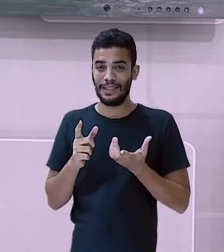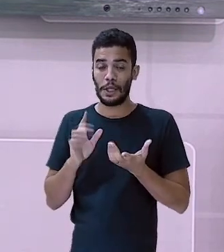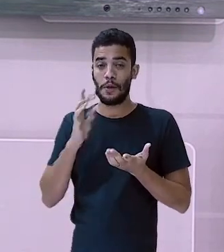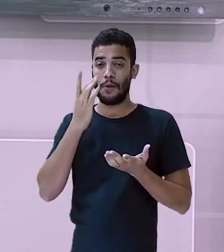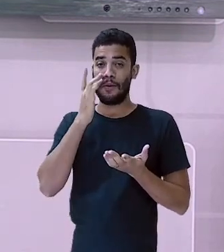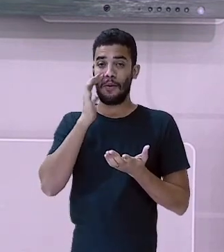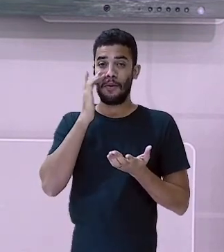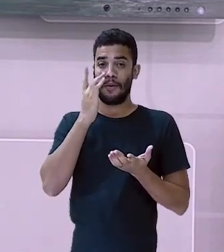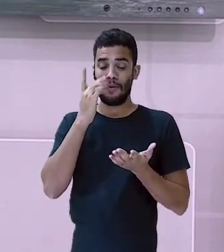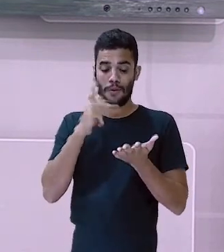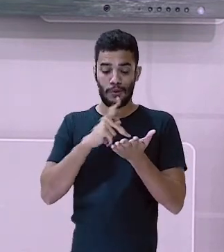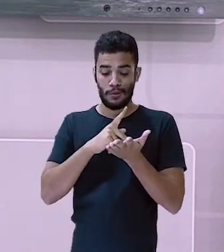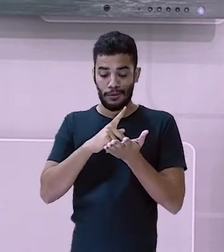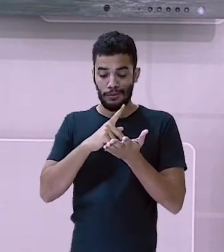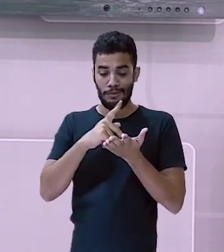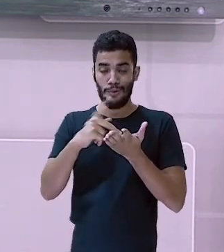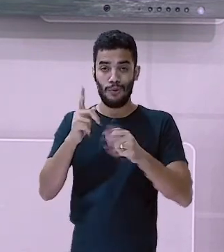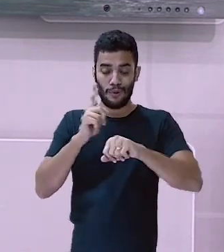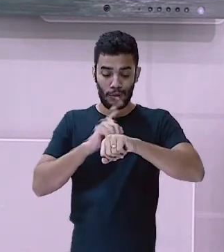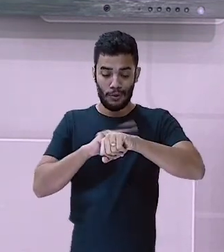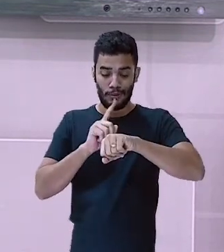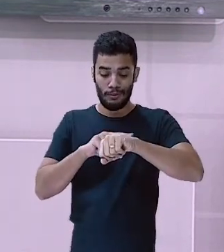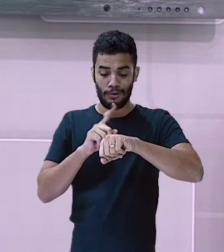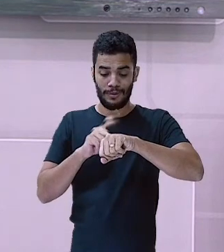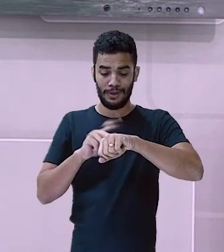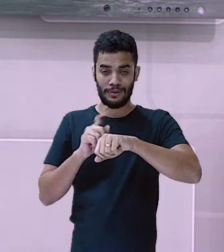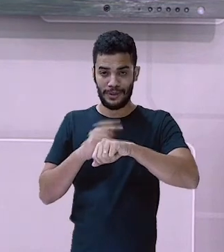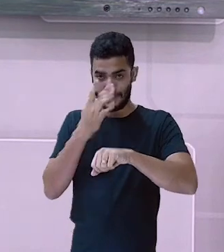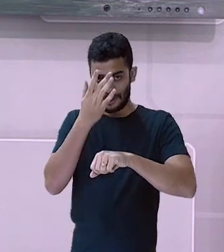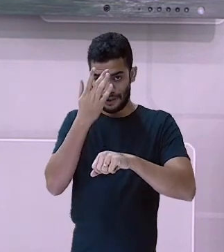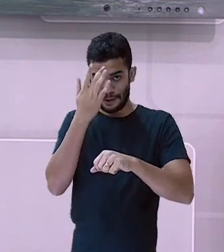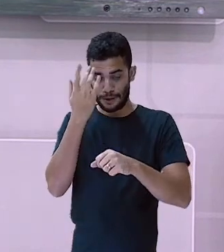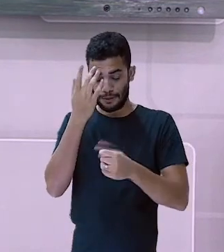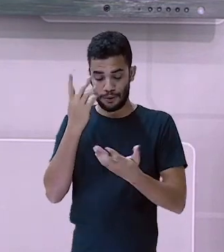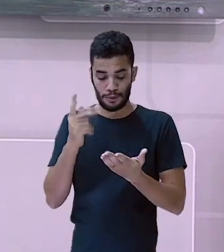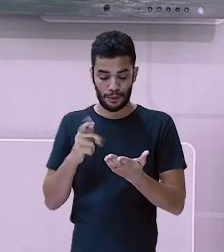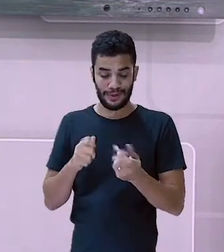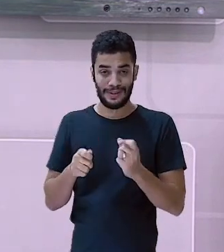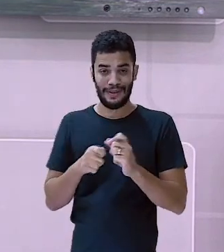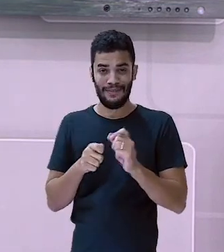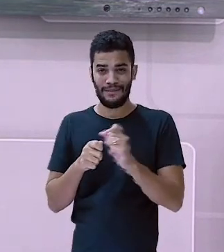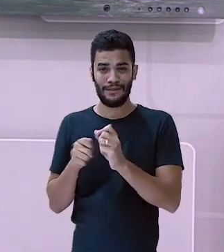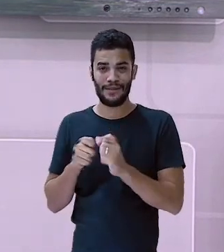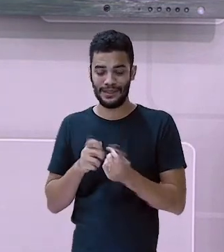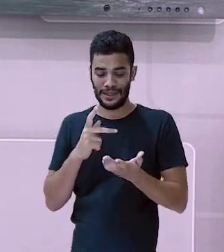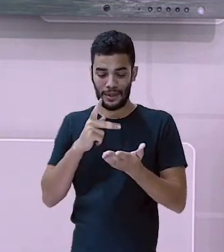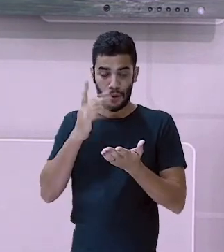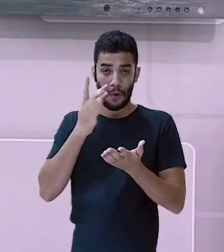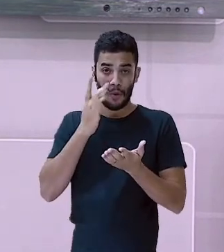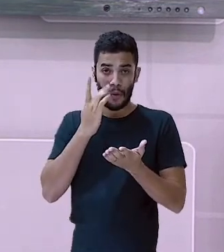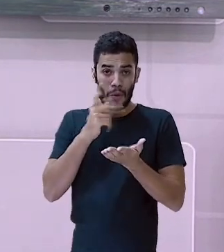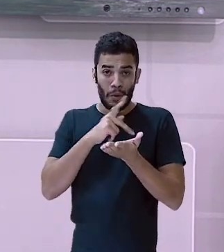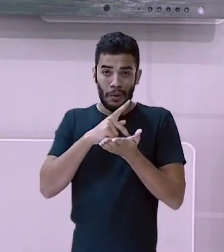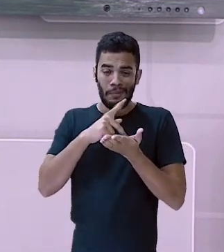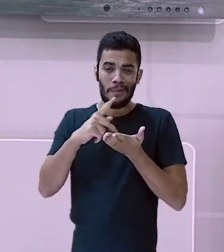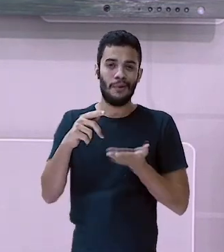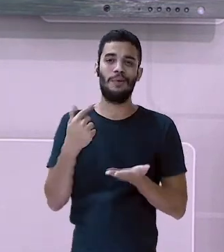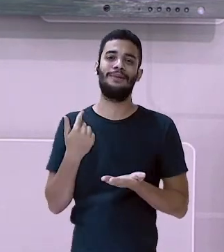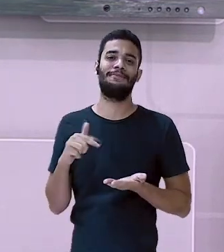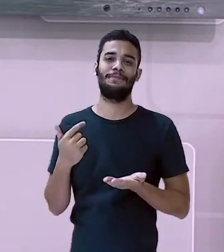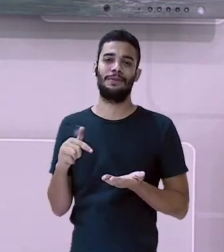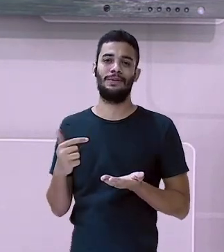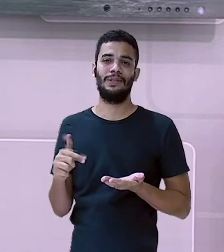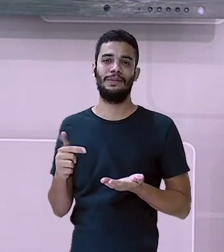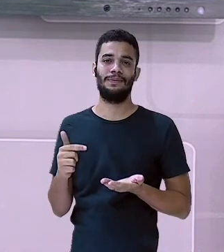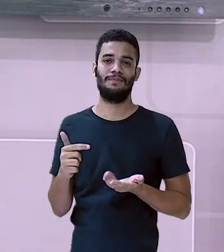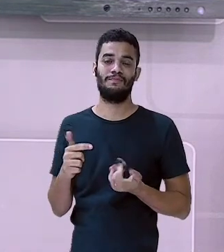na confecção, na produção, por exemplo, de joias. Por quê? Porque ele seria muito maleável,